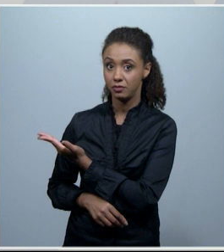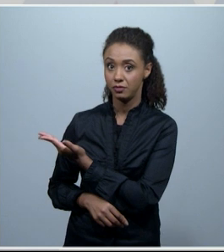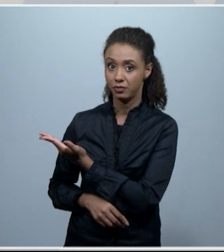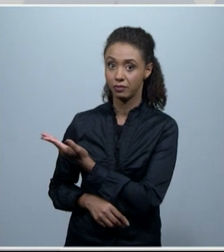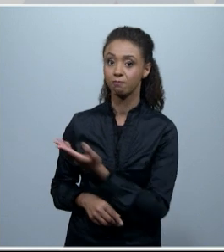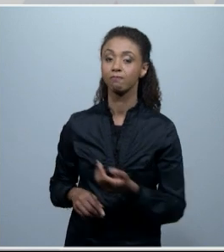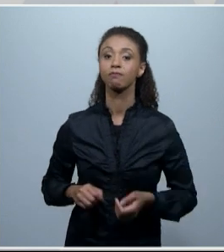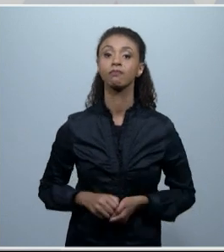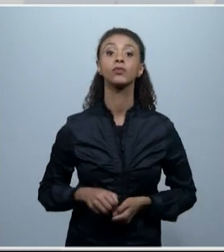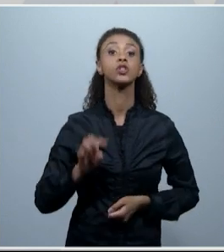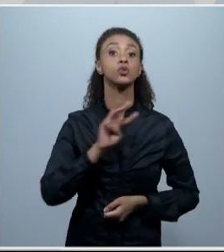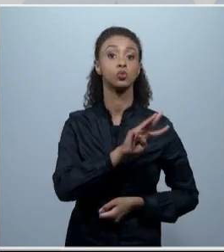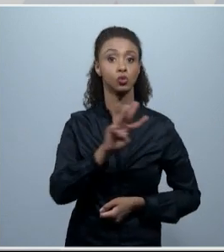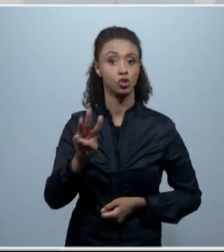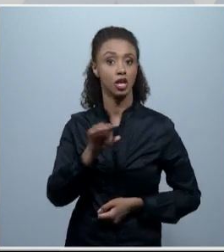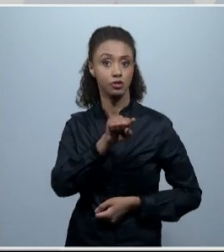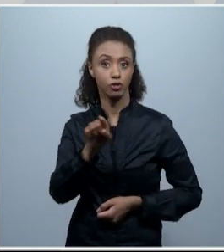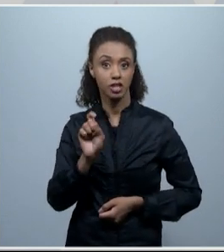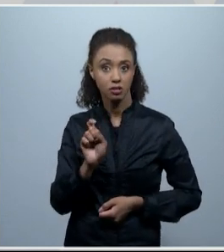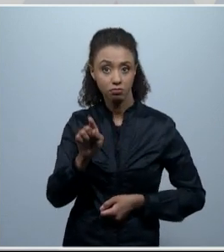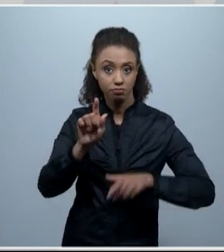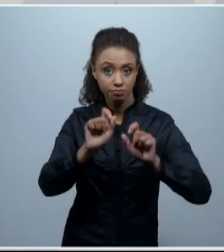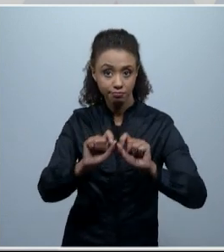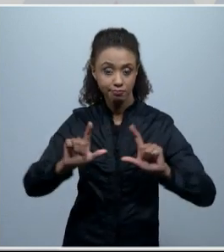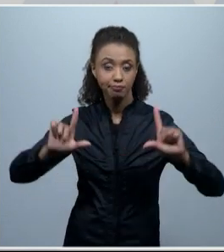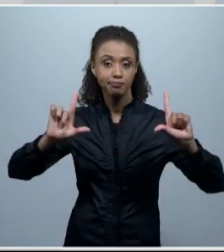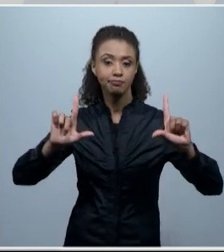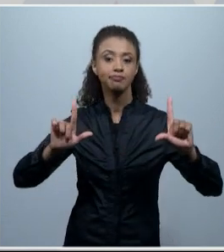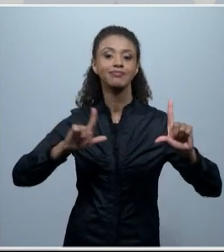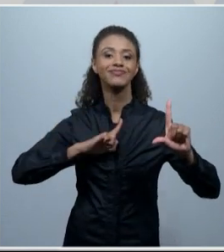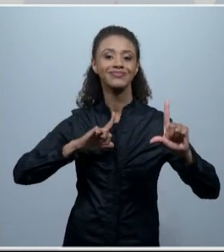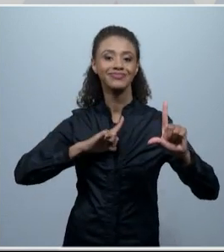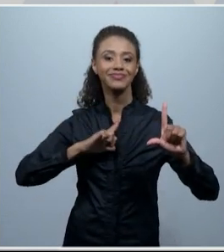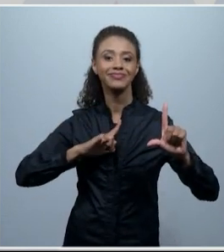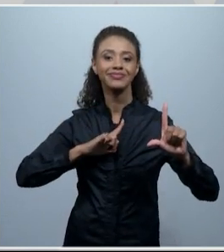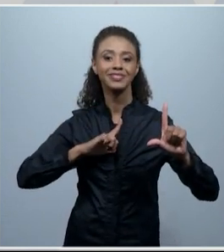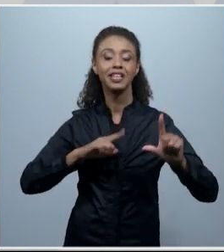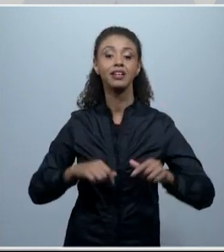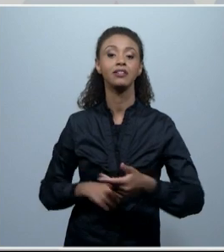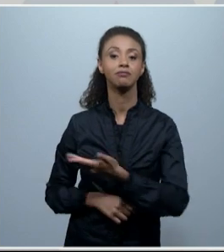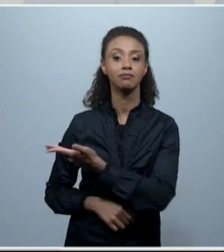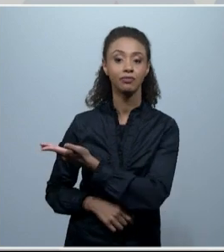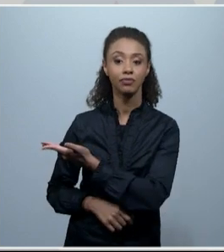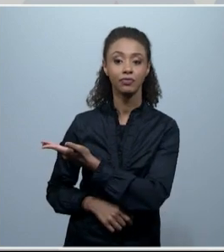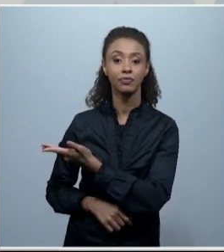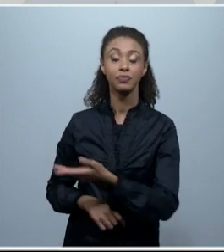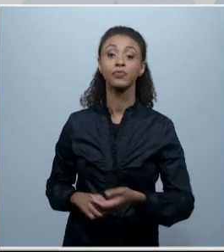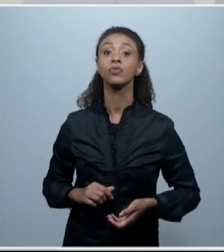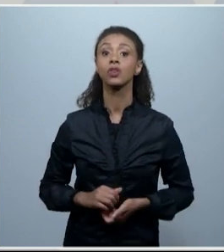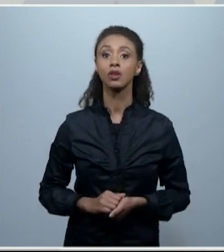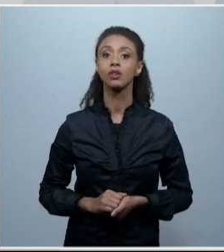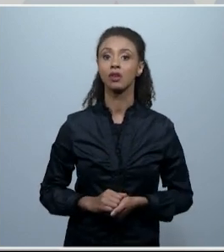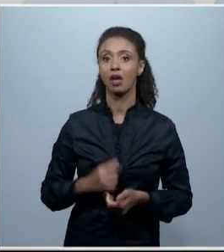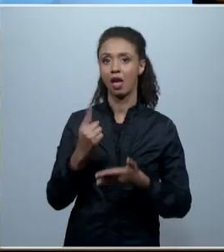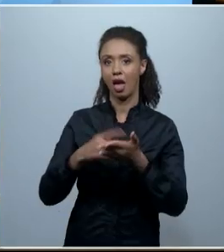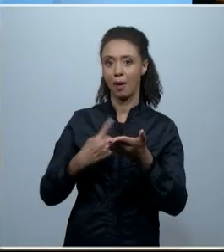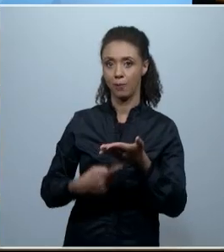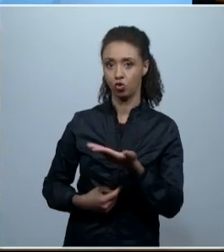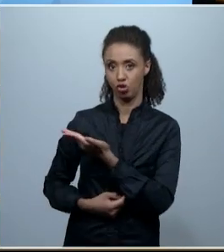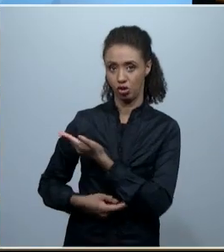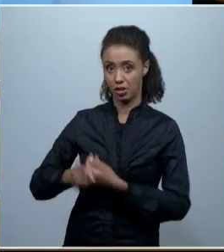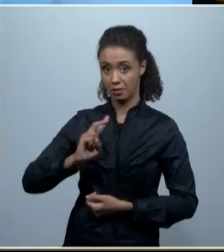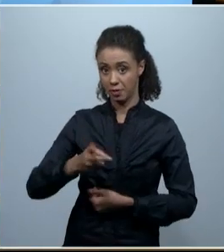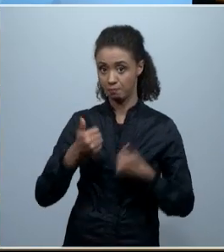mec.gov.br e lá você encontra barra docs bar geometria pdf lá você encontra a essa possível da jóia